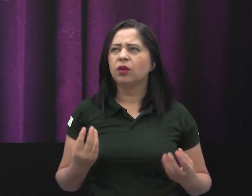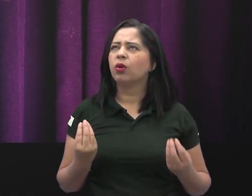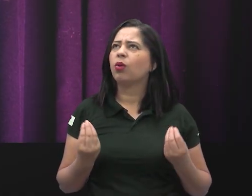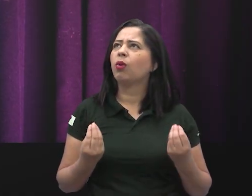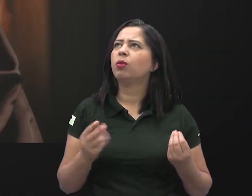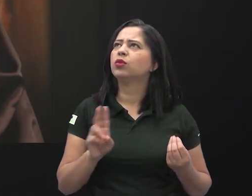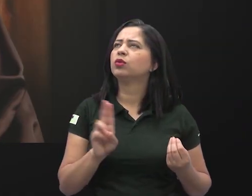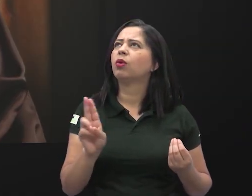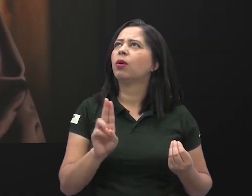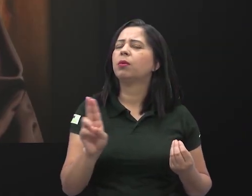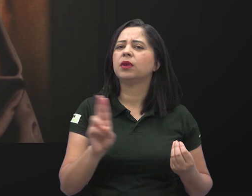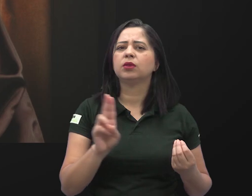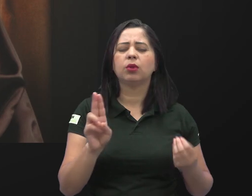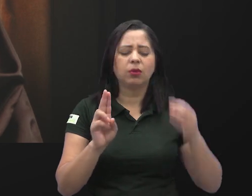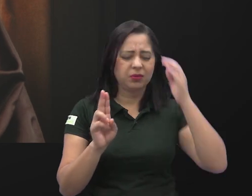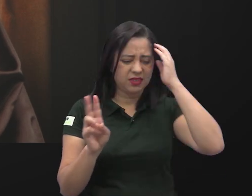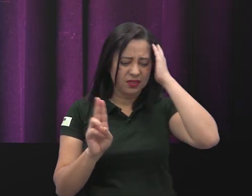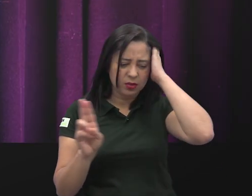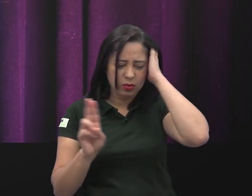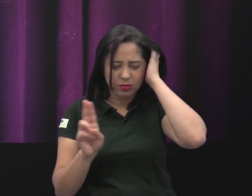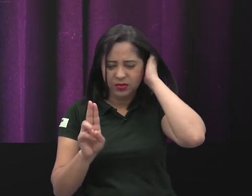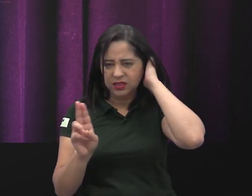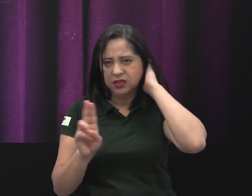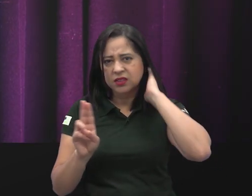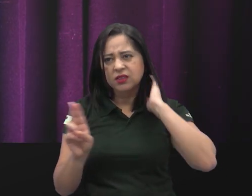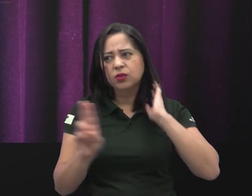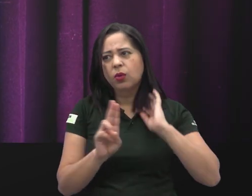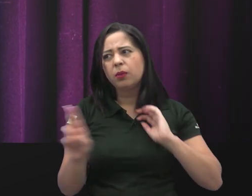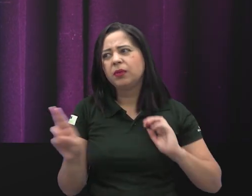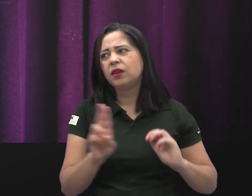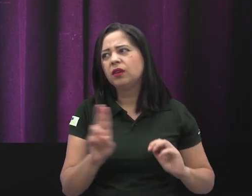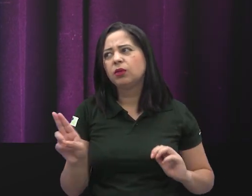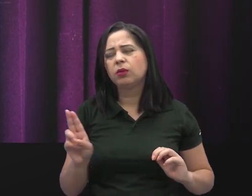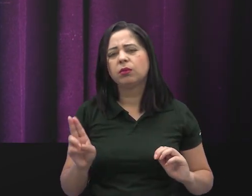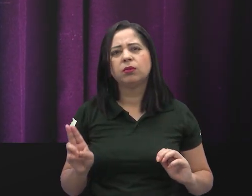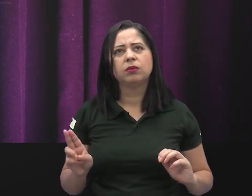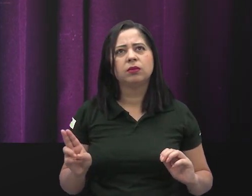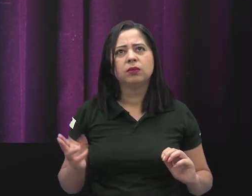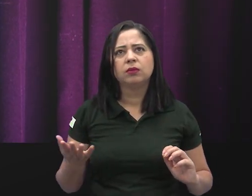Ai, meu Deus do céu, como é mesmo o nome dela?